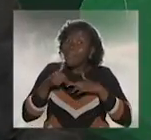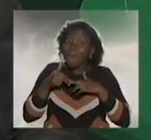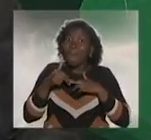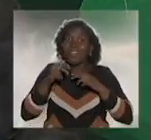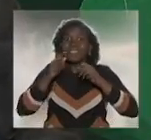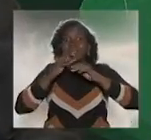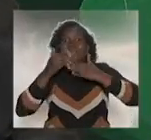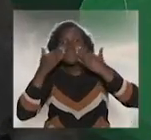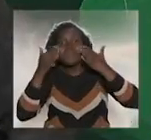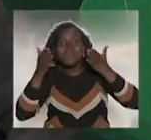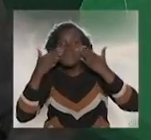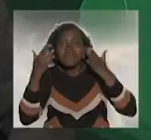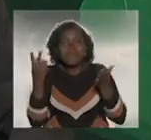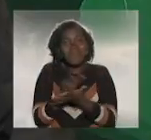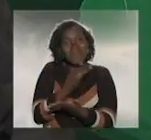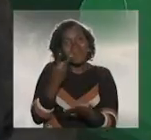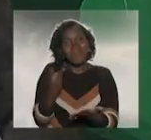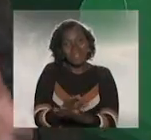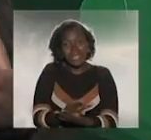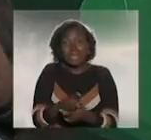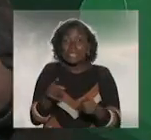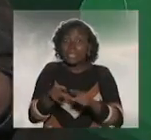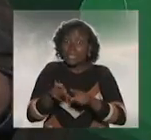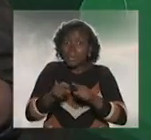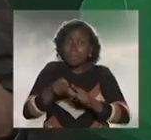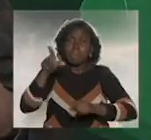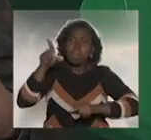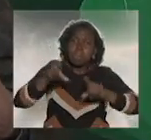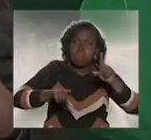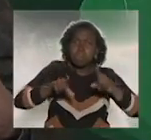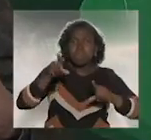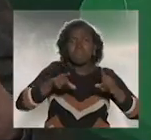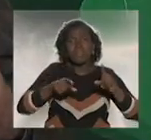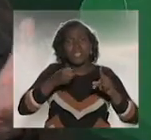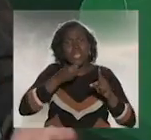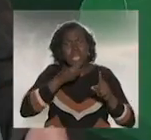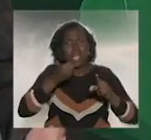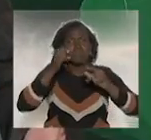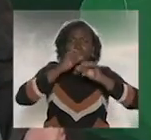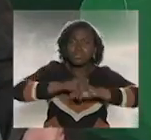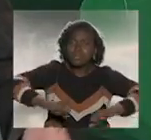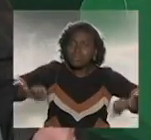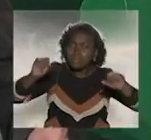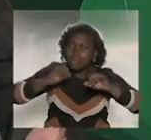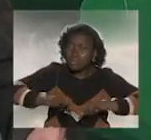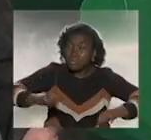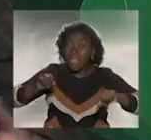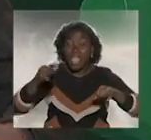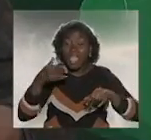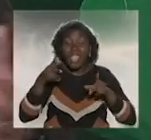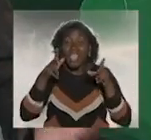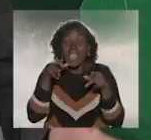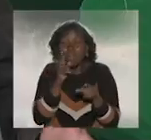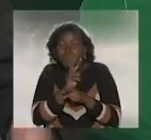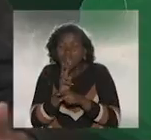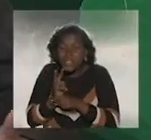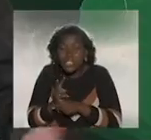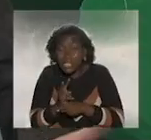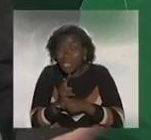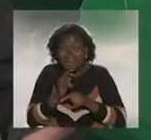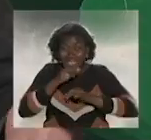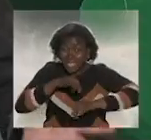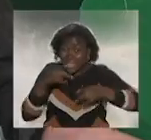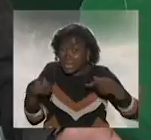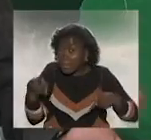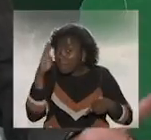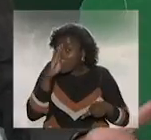Tudo isso por conta dos escândalos. Então, cabe também à imprensa, como fiscal da sociedade, e a imprensa de uma maneira geral, não é do